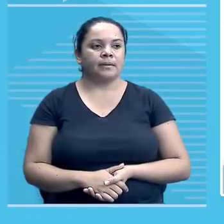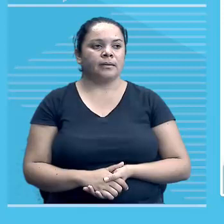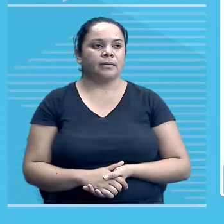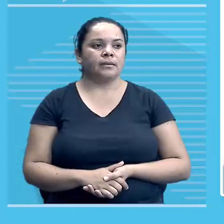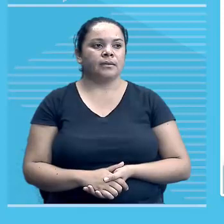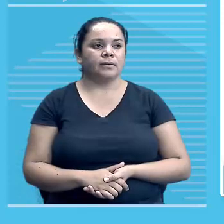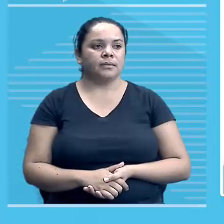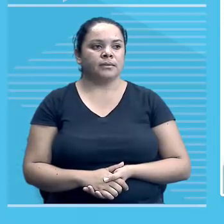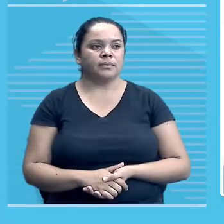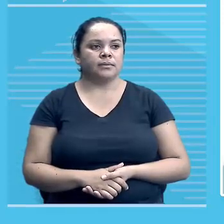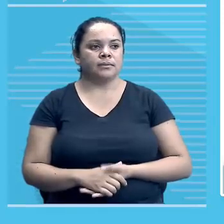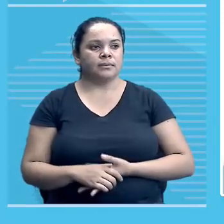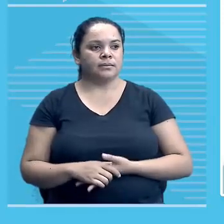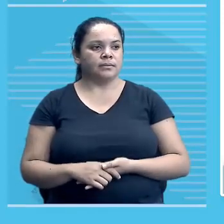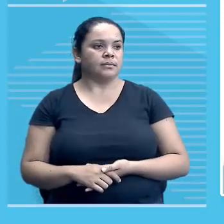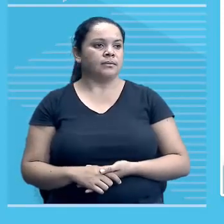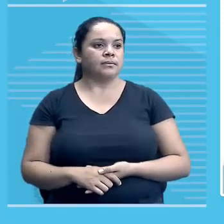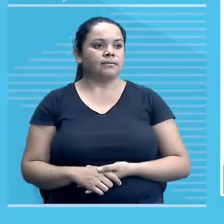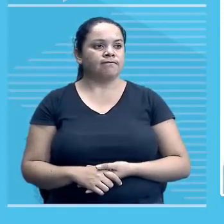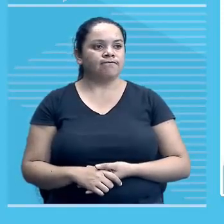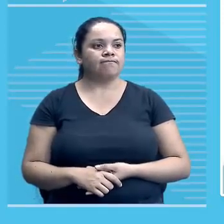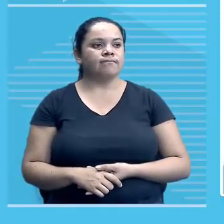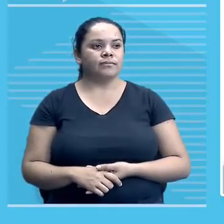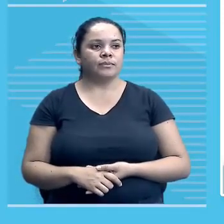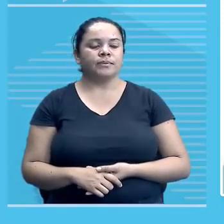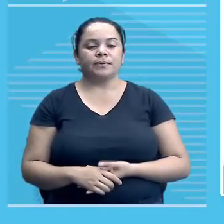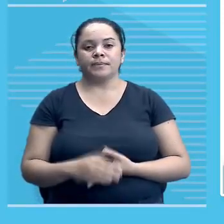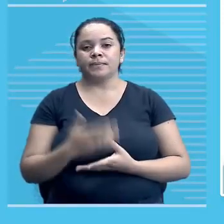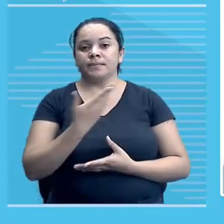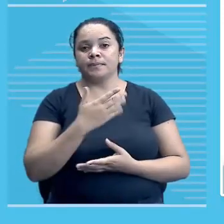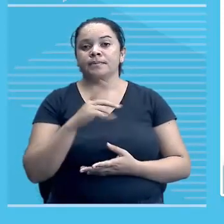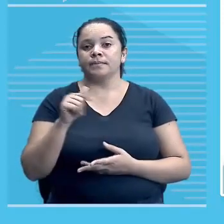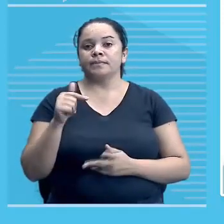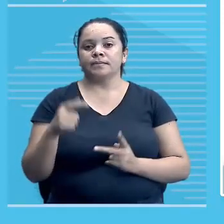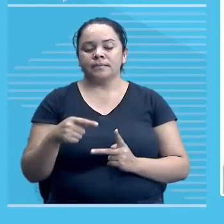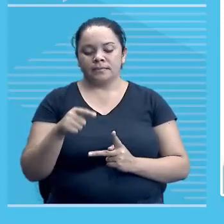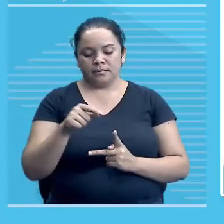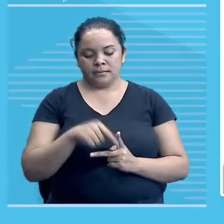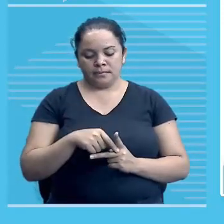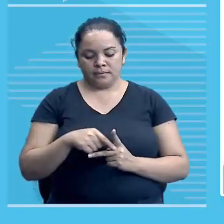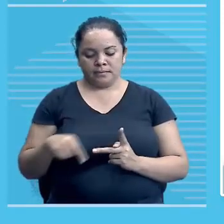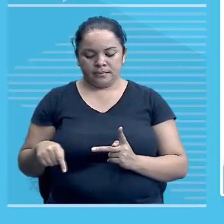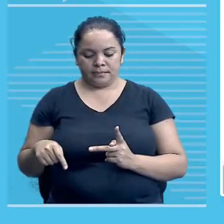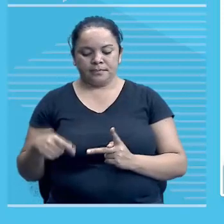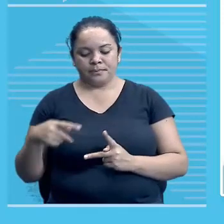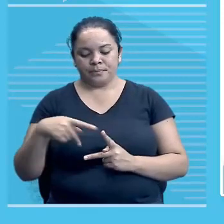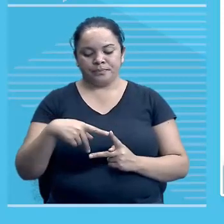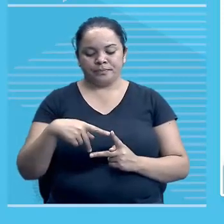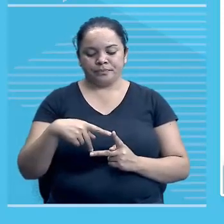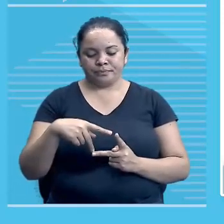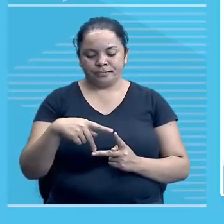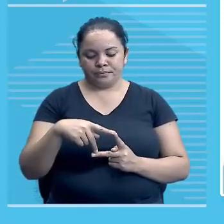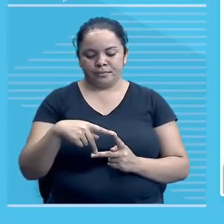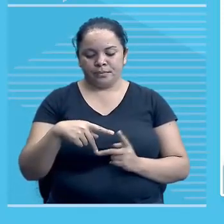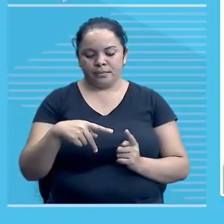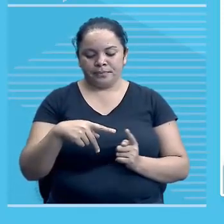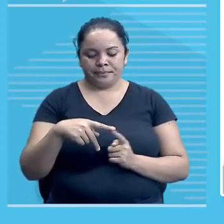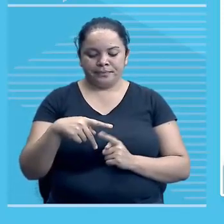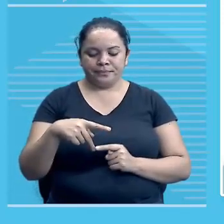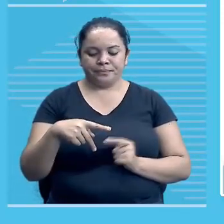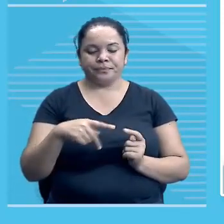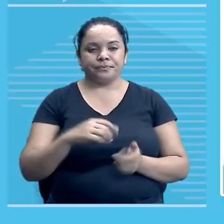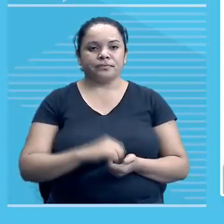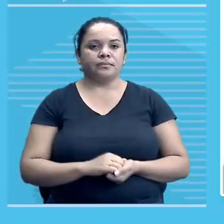mais 2Y, isso aqui é igual a 100. Que é o perímetro, foi esse 100 metros de tela aí. Se tu dividir toda